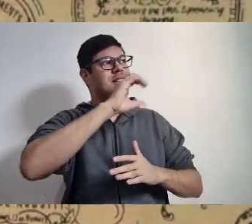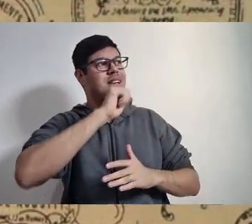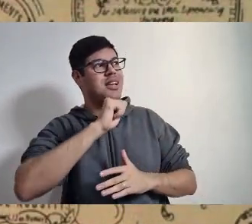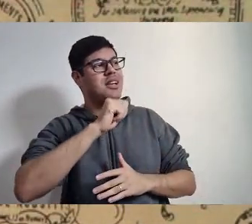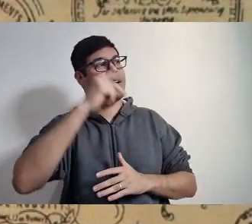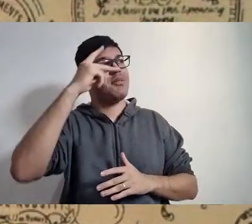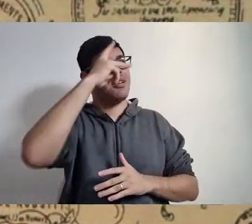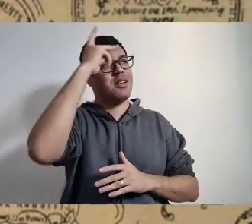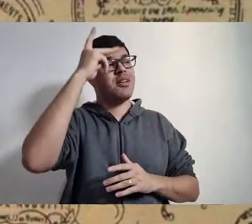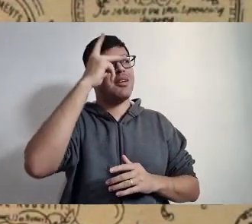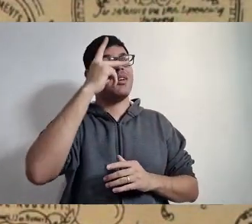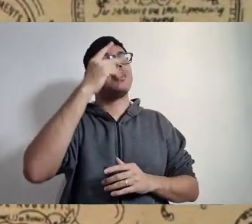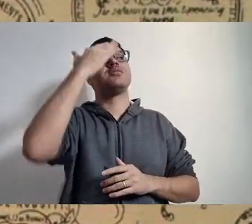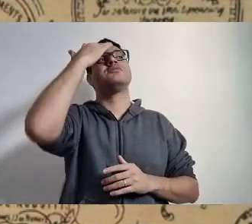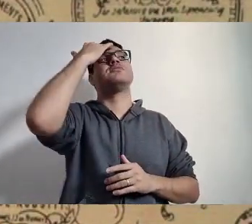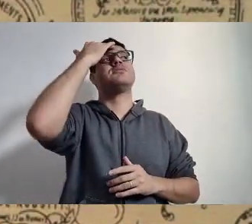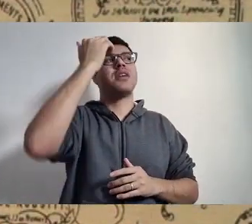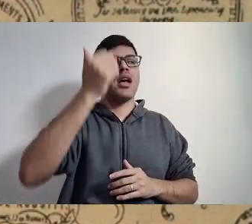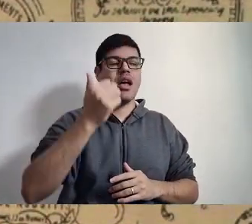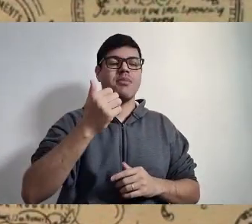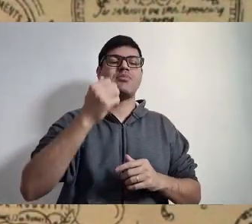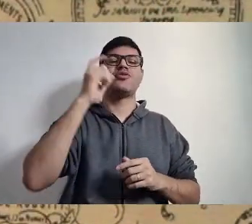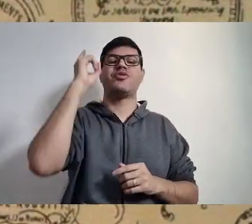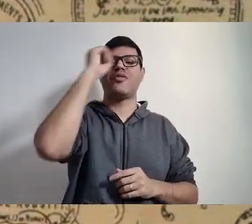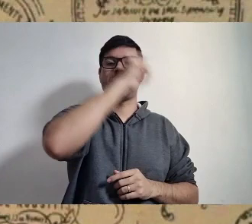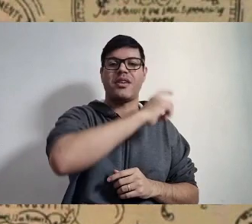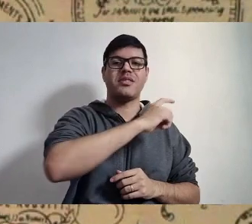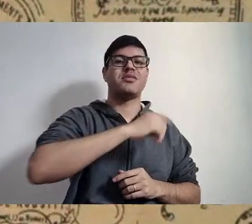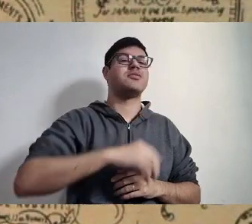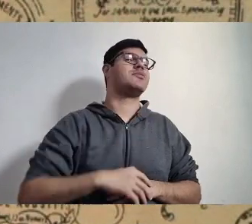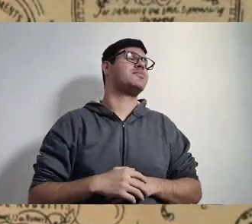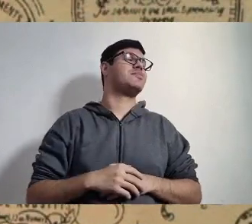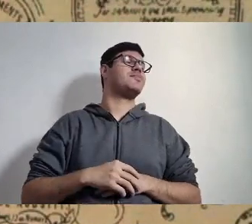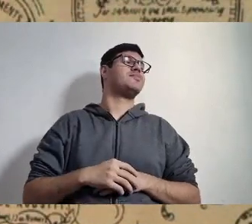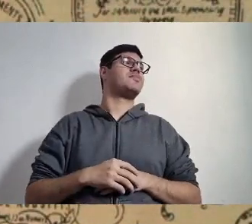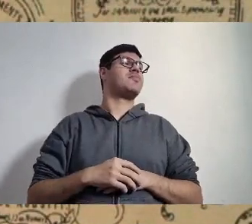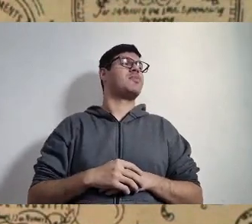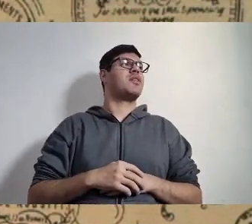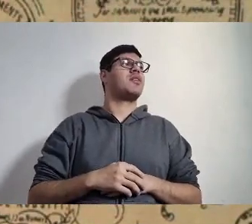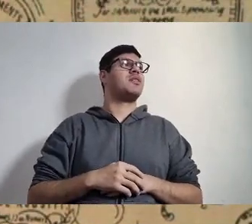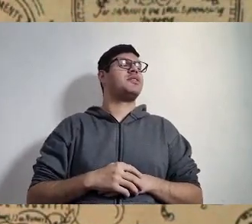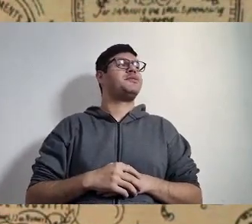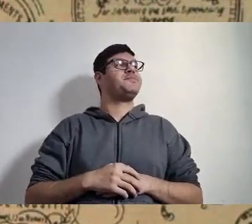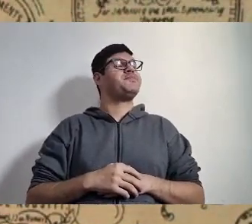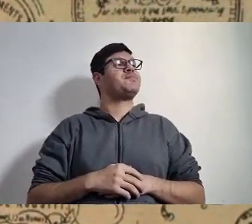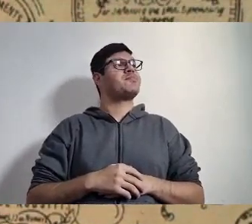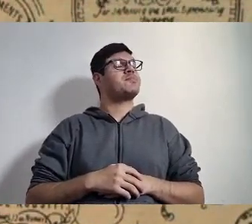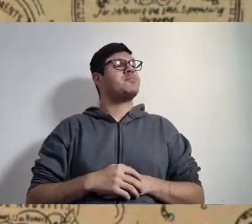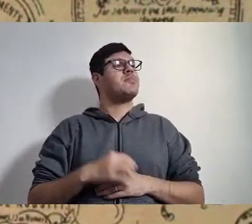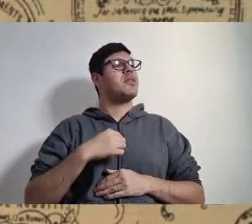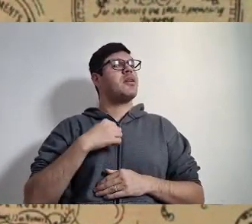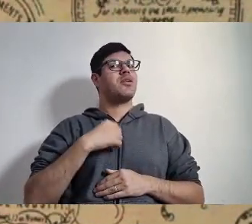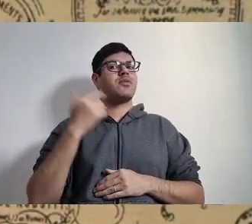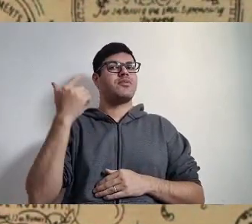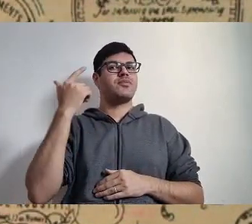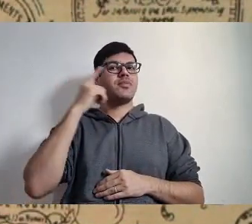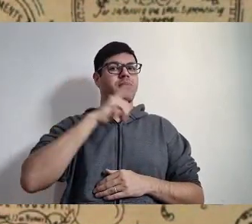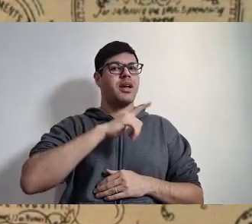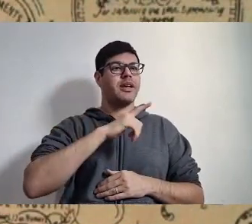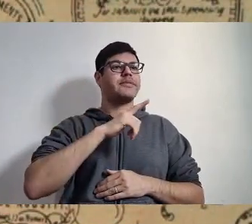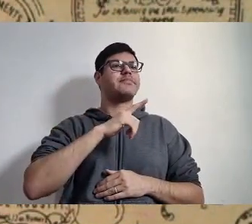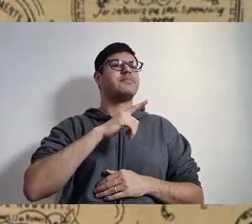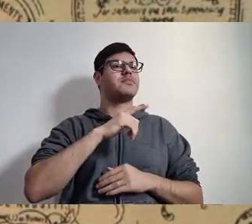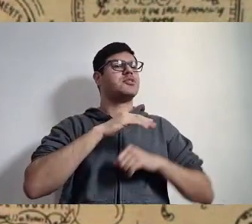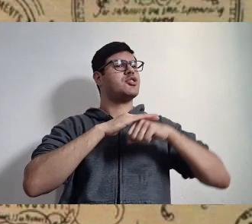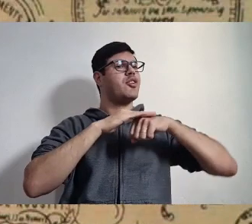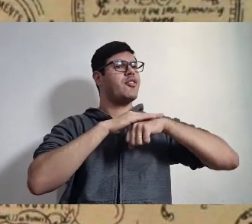isso, tá? Tá difícil tocar. Exato, eu conversei com ele, o dia que eu fui lá, o Pedrinho falou, não, eu vou resolver, isso vai ser rápido, ótimo. Ele mandou para a Câmara